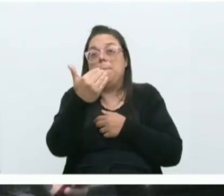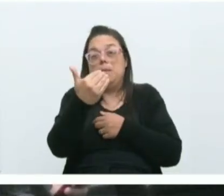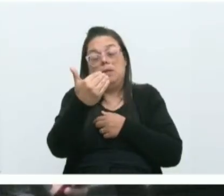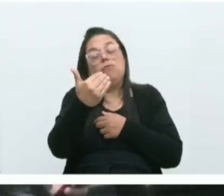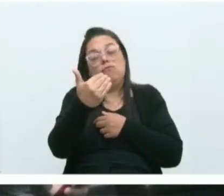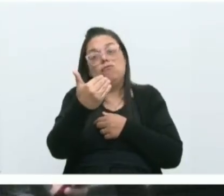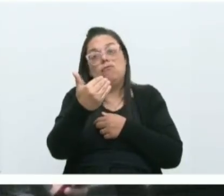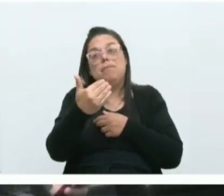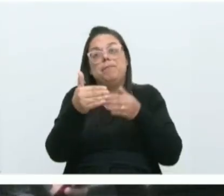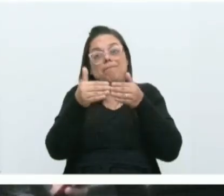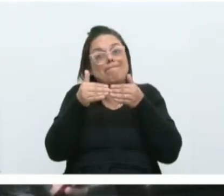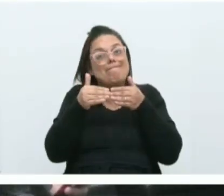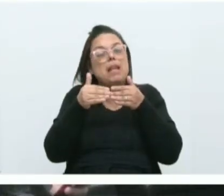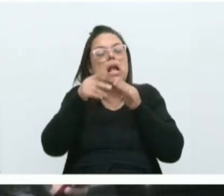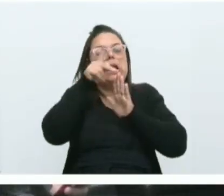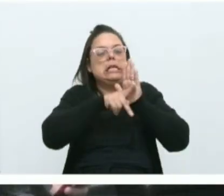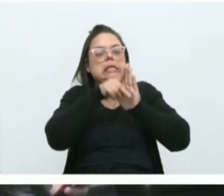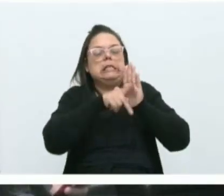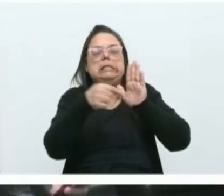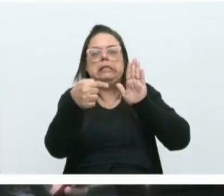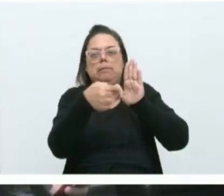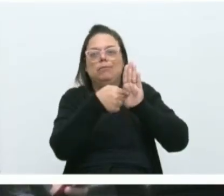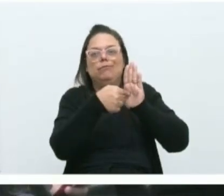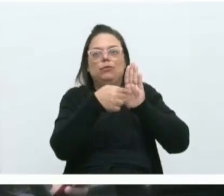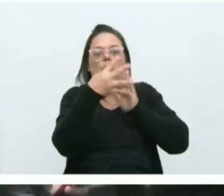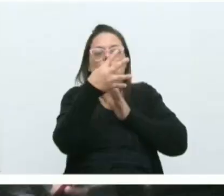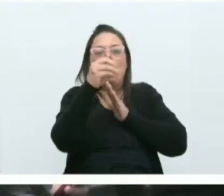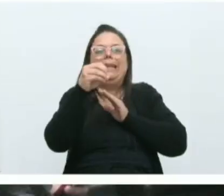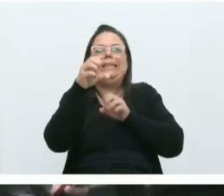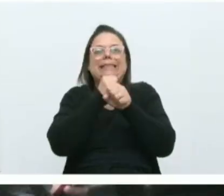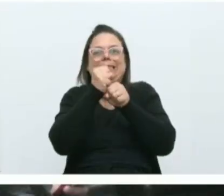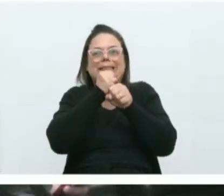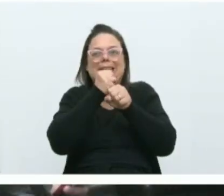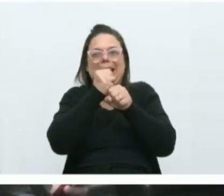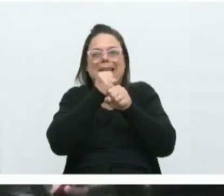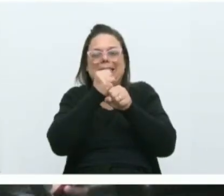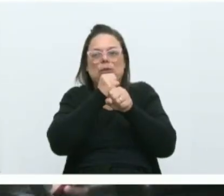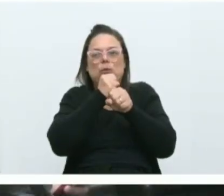seguinte, esse projeto ficou órfão 40 anos.